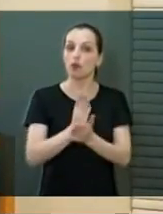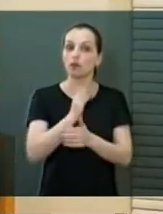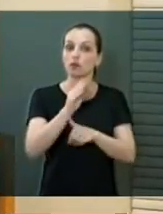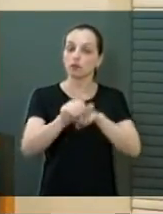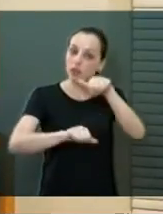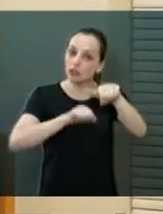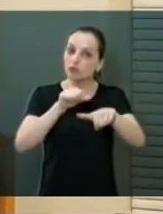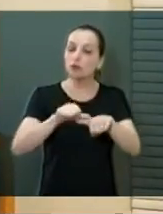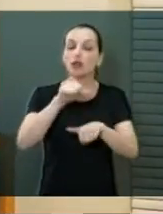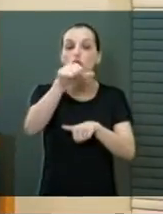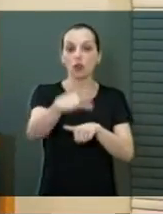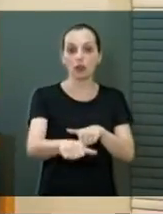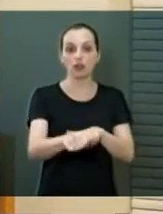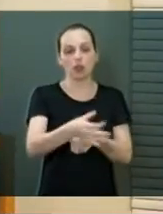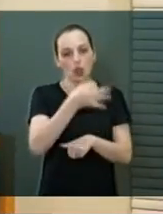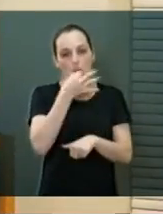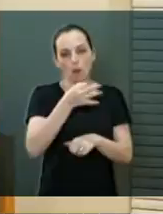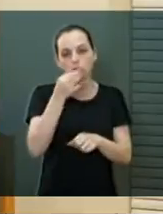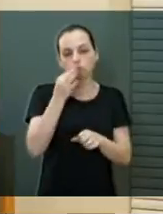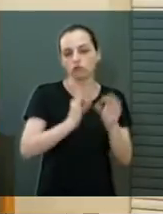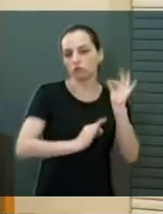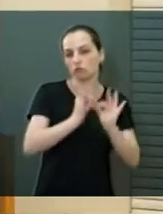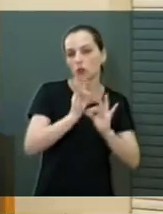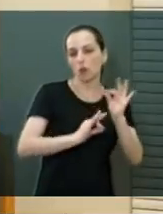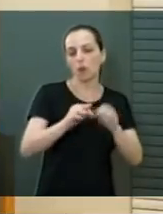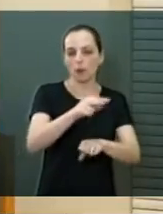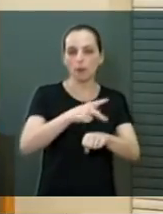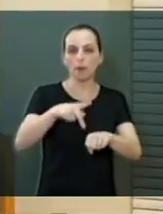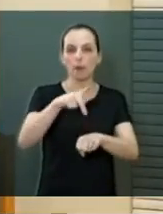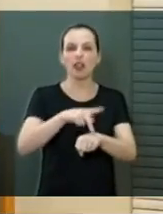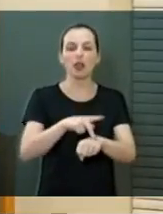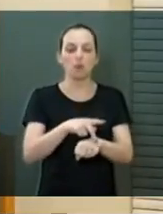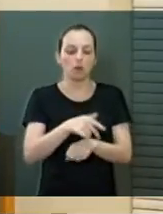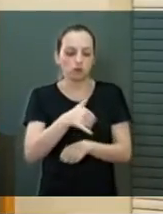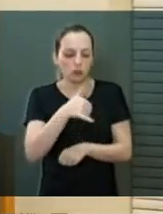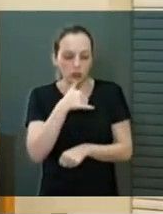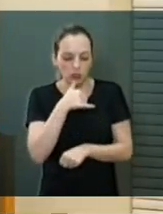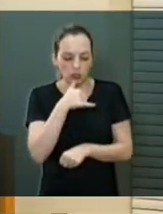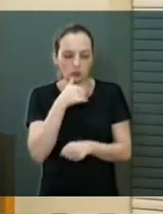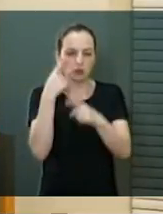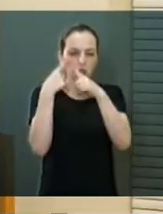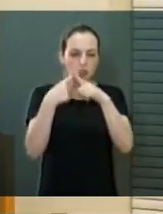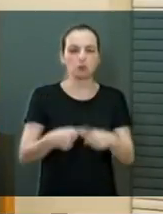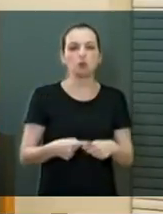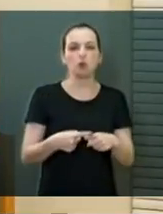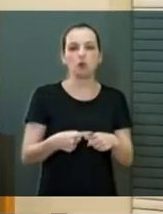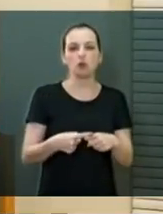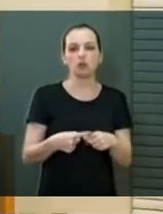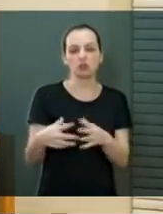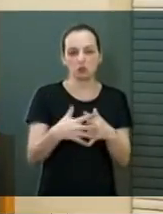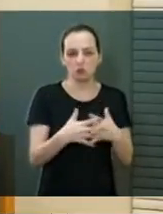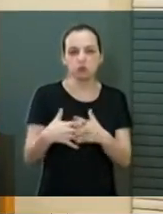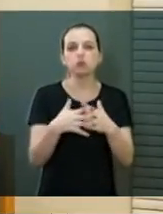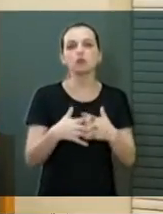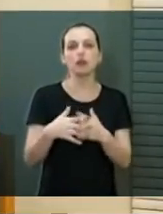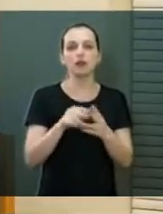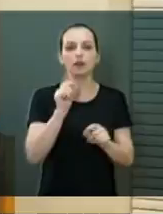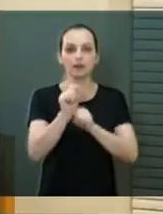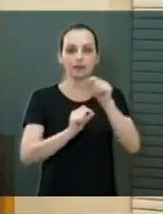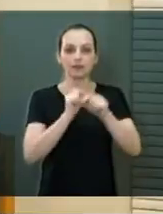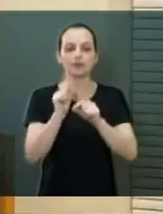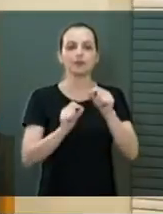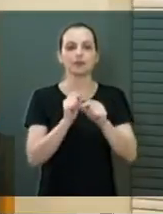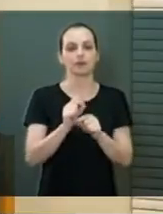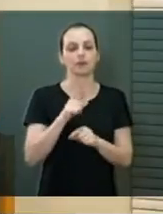reformas e a construção de propostas para o país, é lamentável que nos percamos em disputas e conflitos internos que somente nos